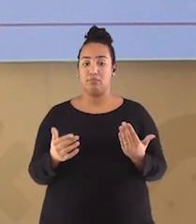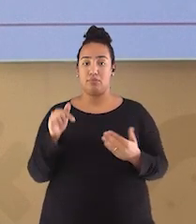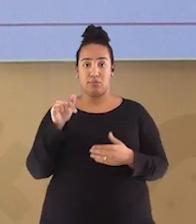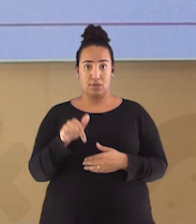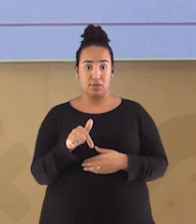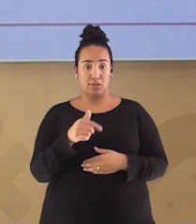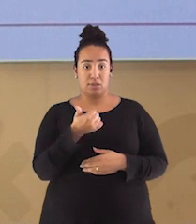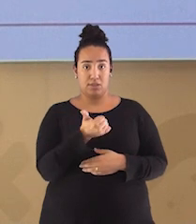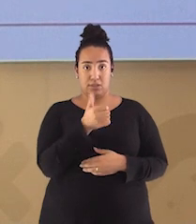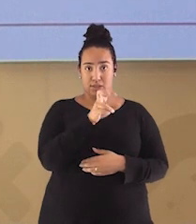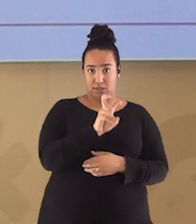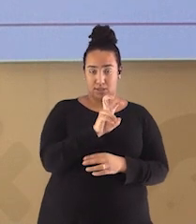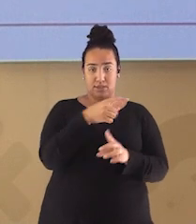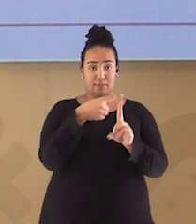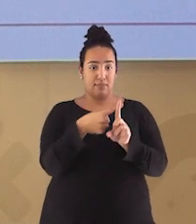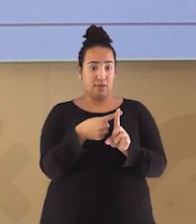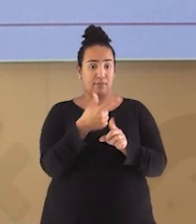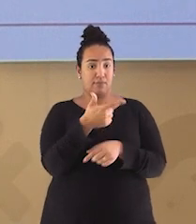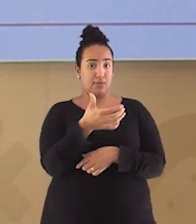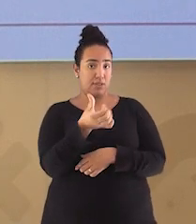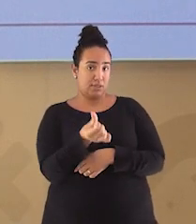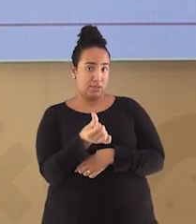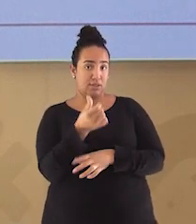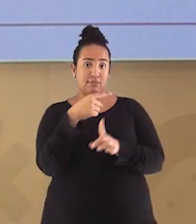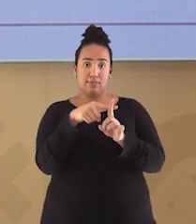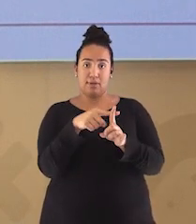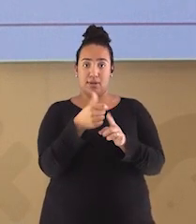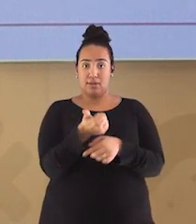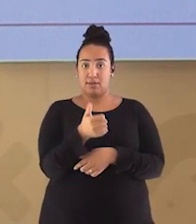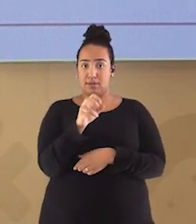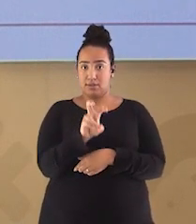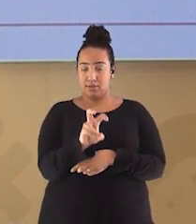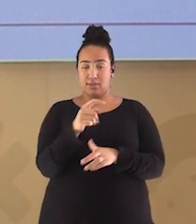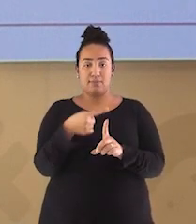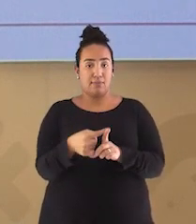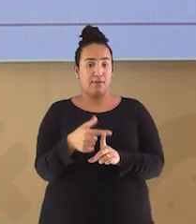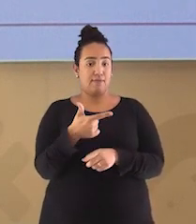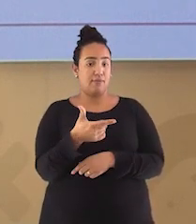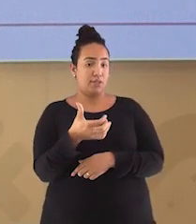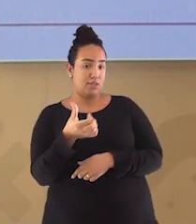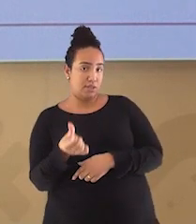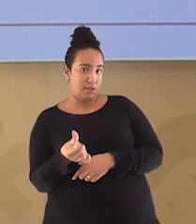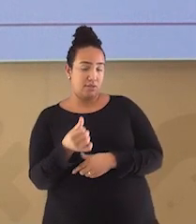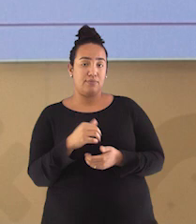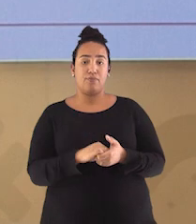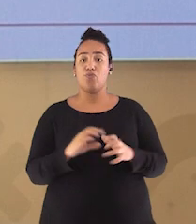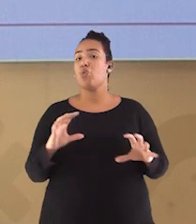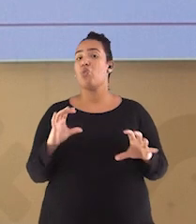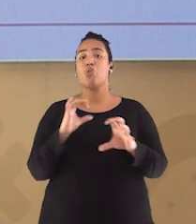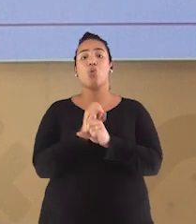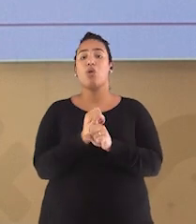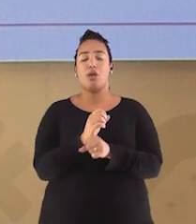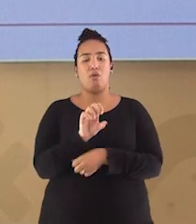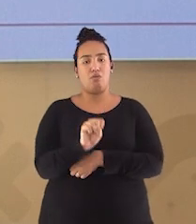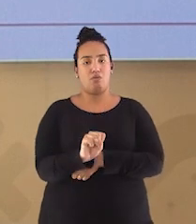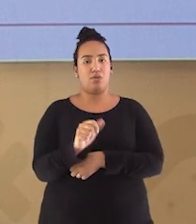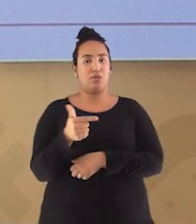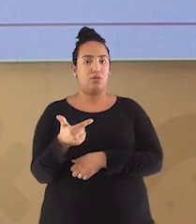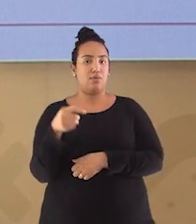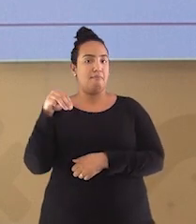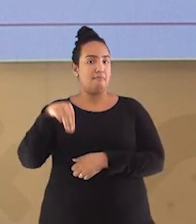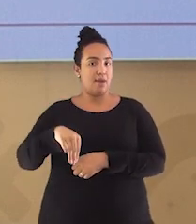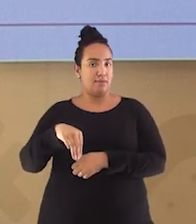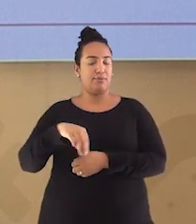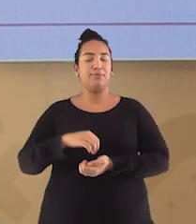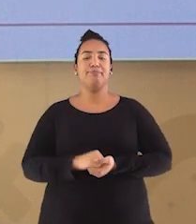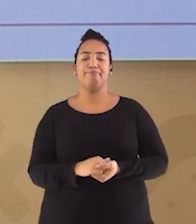igual a 15 mais 26 mais 15 mais 26 dando um total de 82 metros